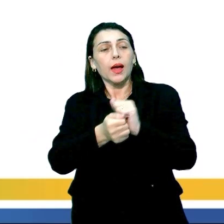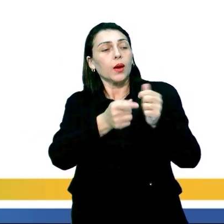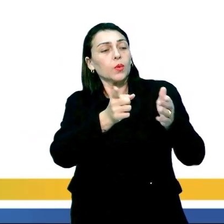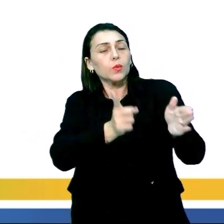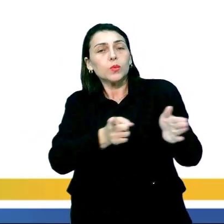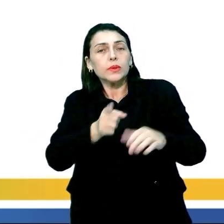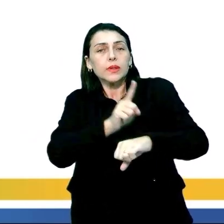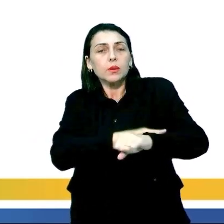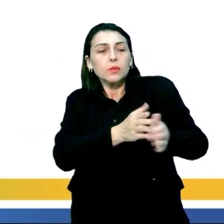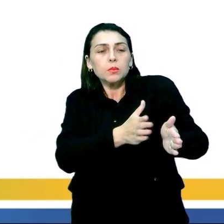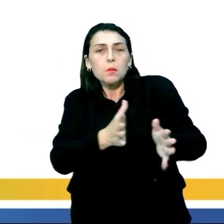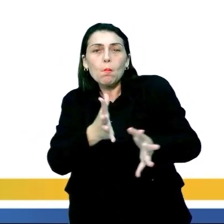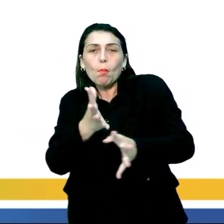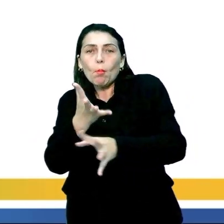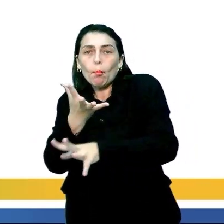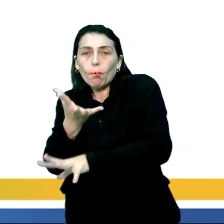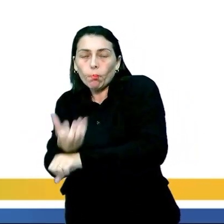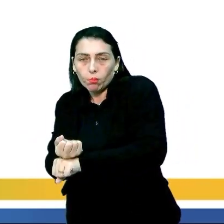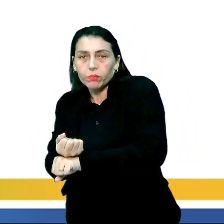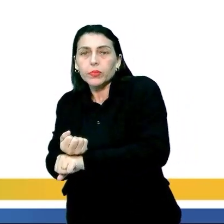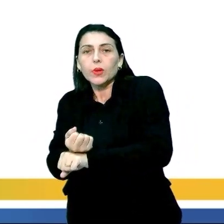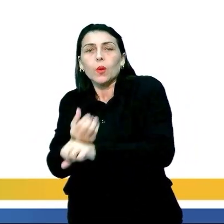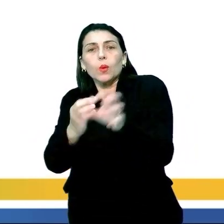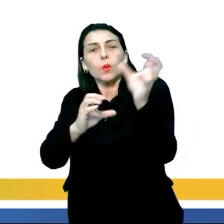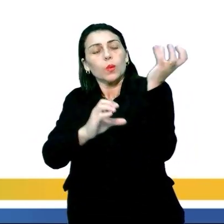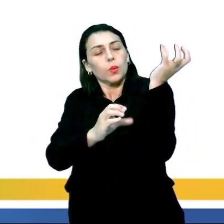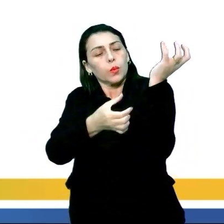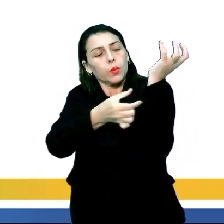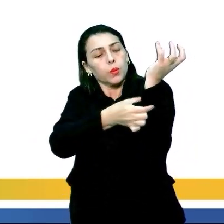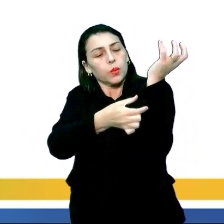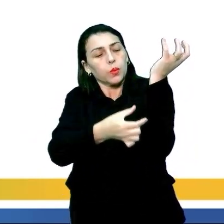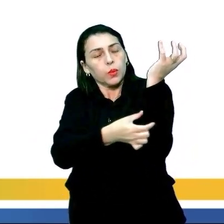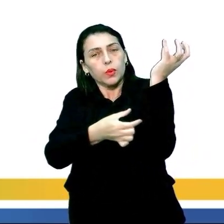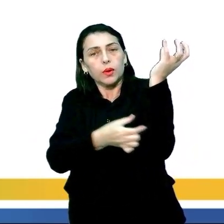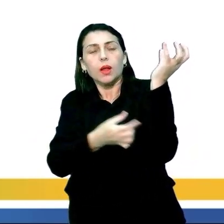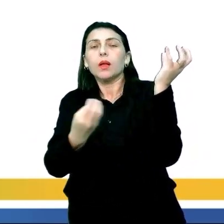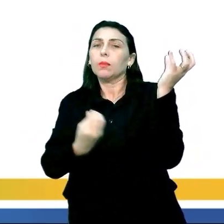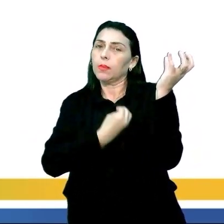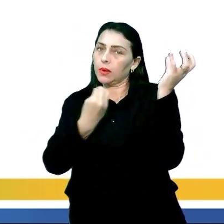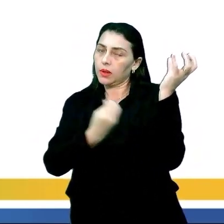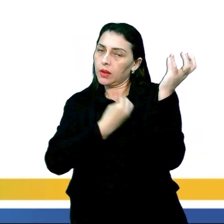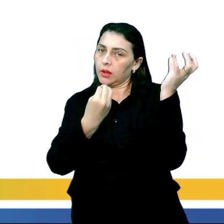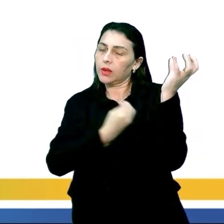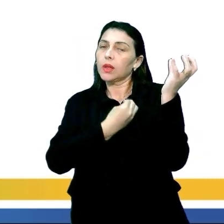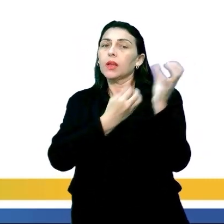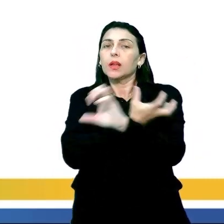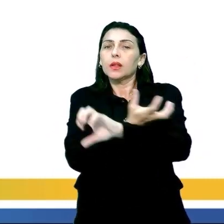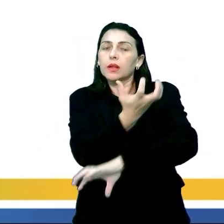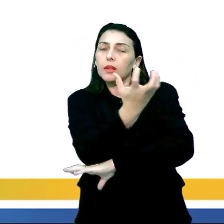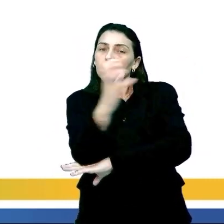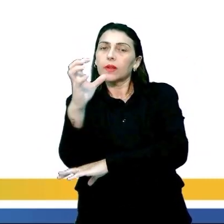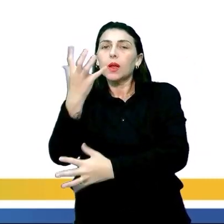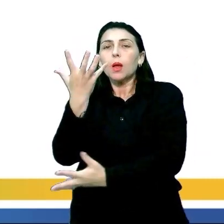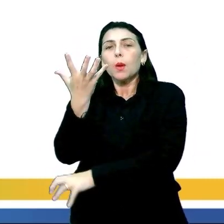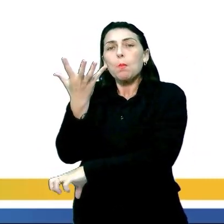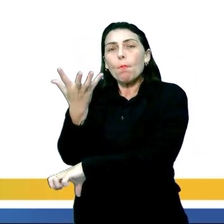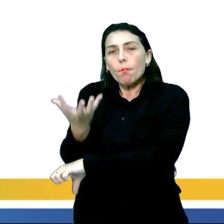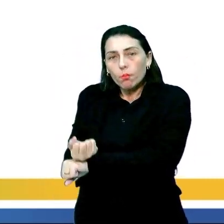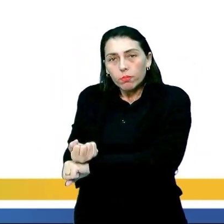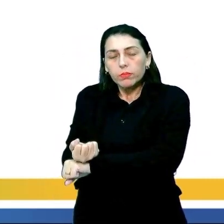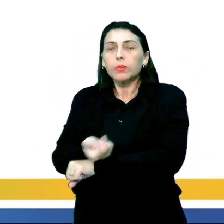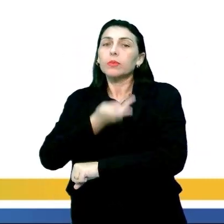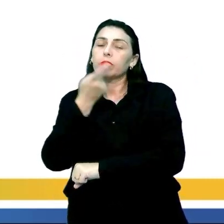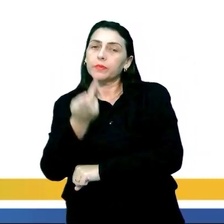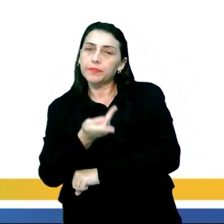períodos longos de seca. Os cactos são características presentes nessa vegetação da Caatinga. Como